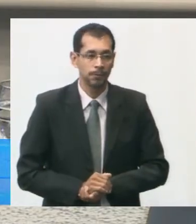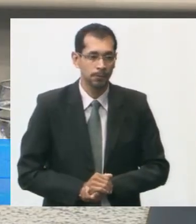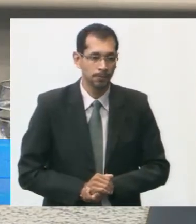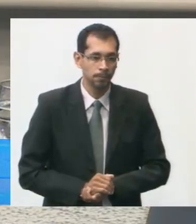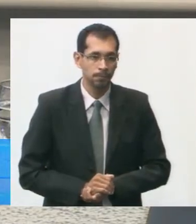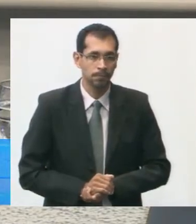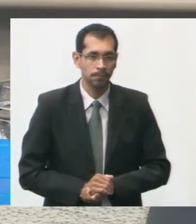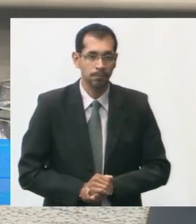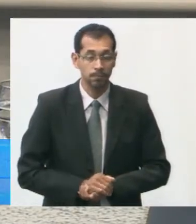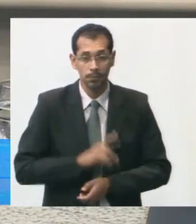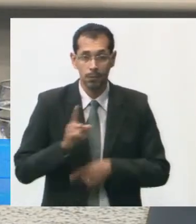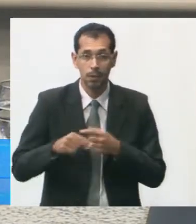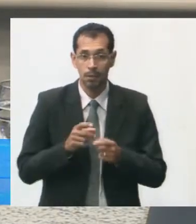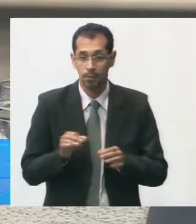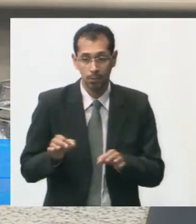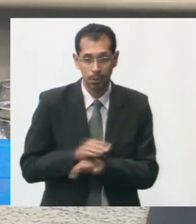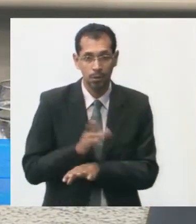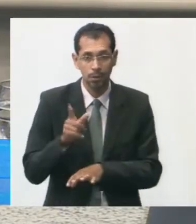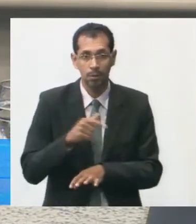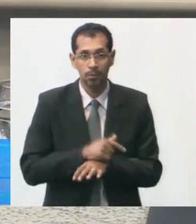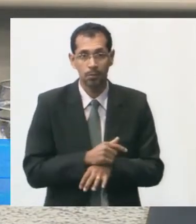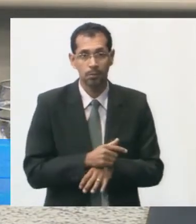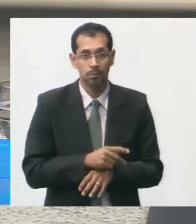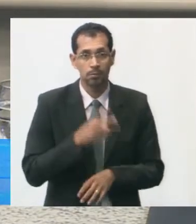fazer o encaminhamento da matéria.